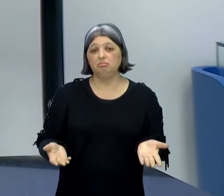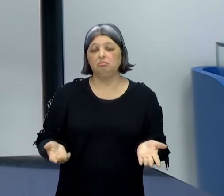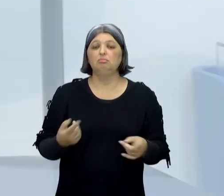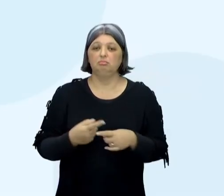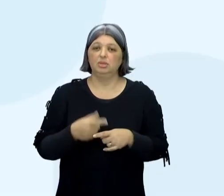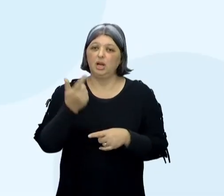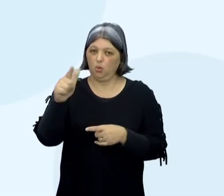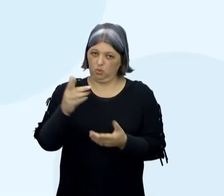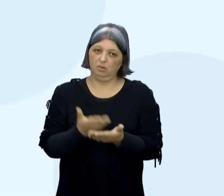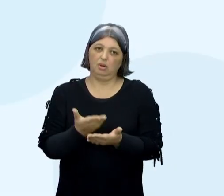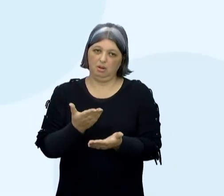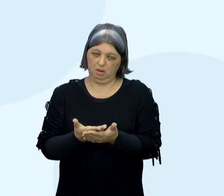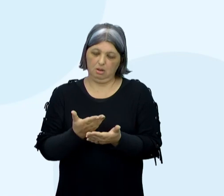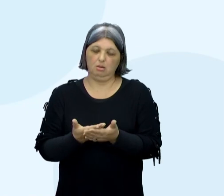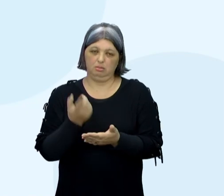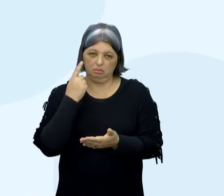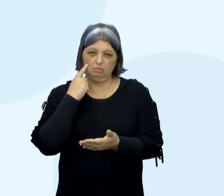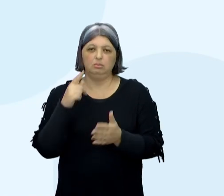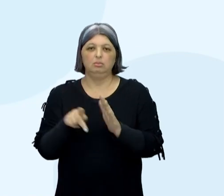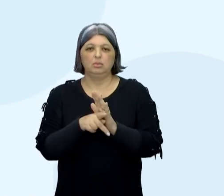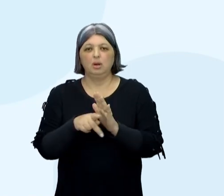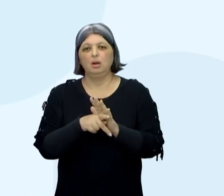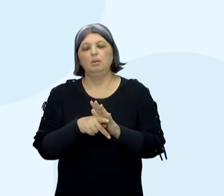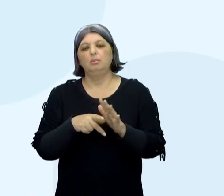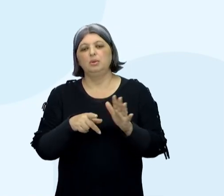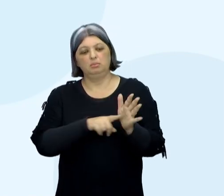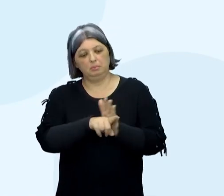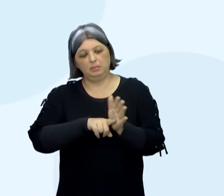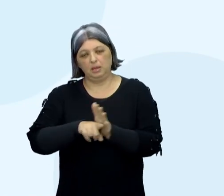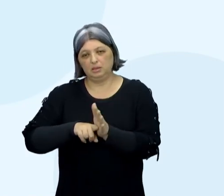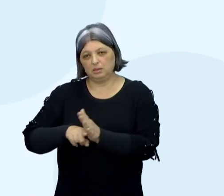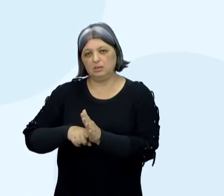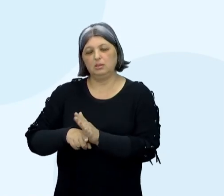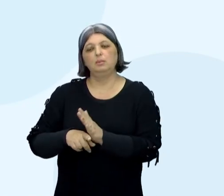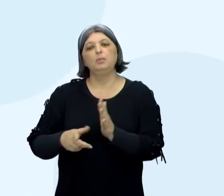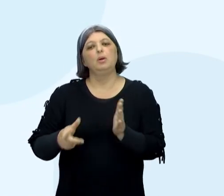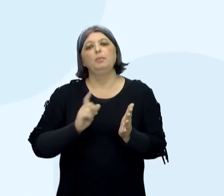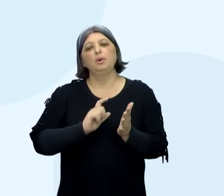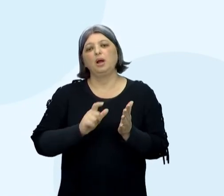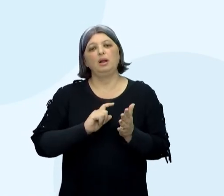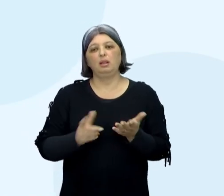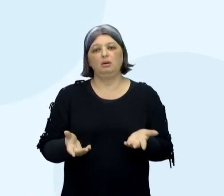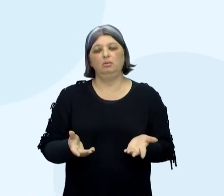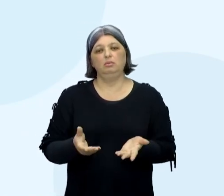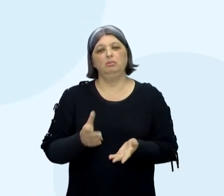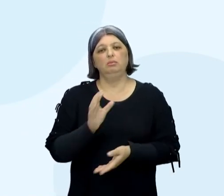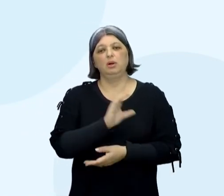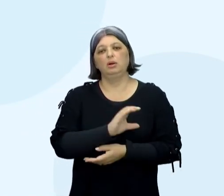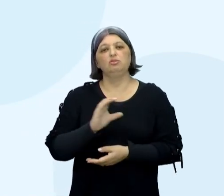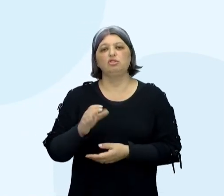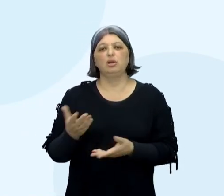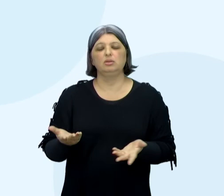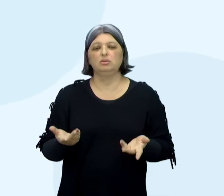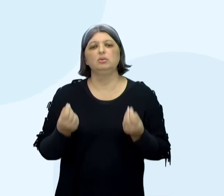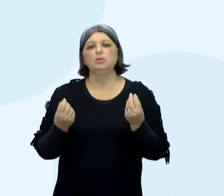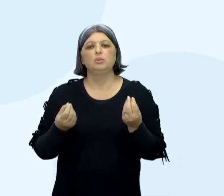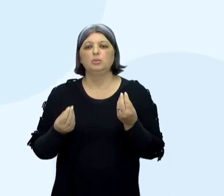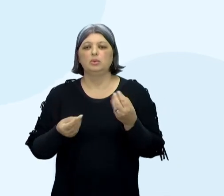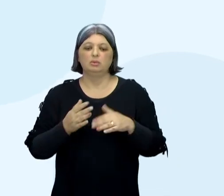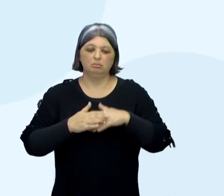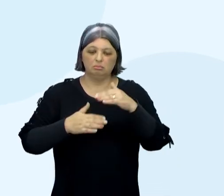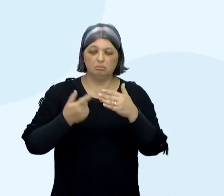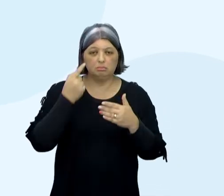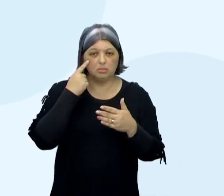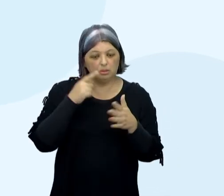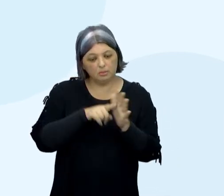próxima aula nós vamos montar um mapa mental sobre o cartão de crédito. Do que a gente precisa aí para construir um mapa